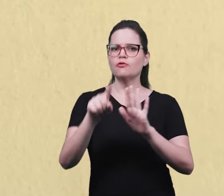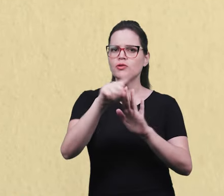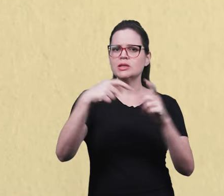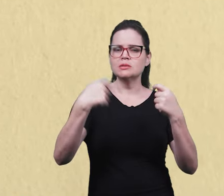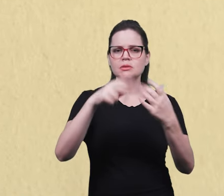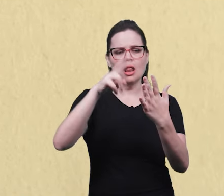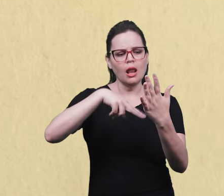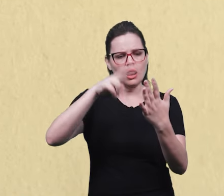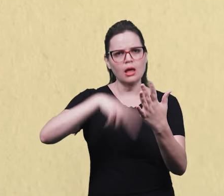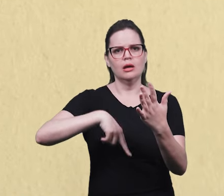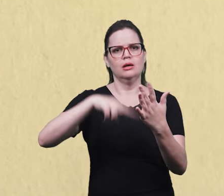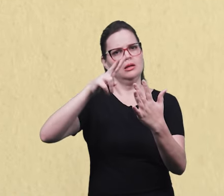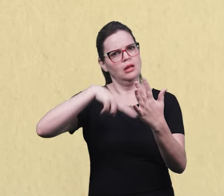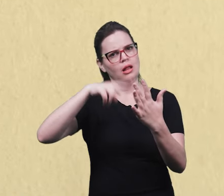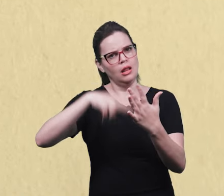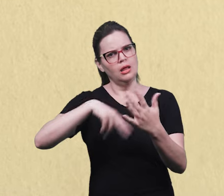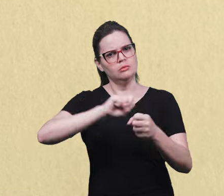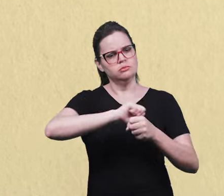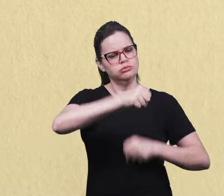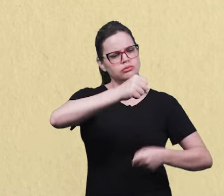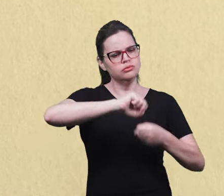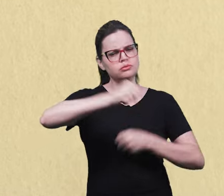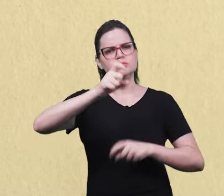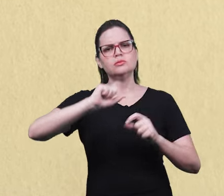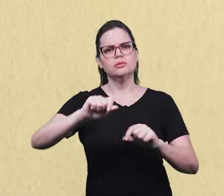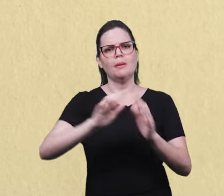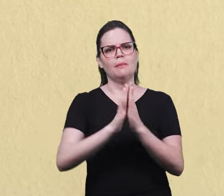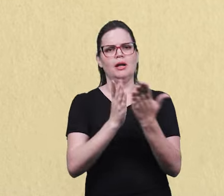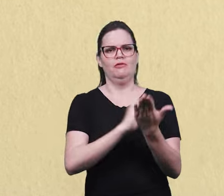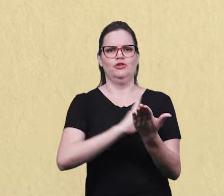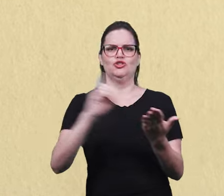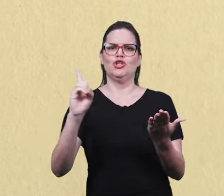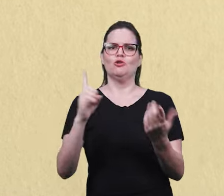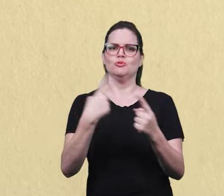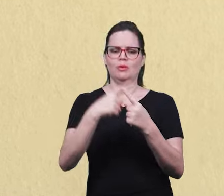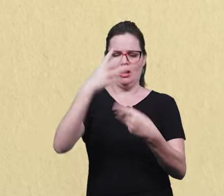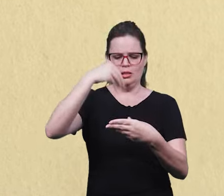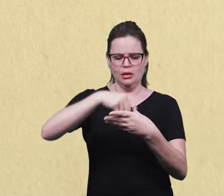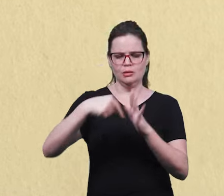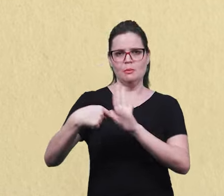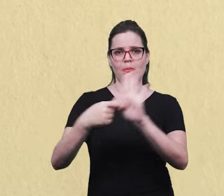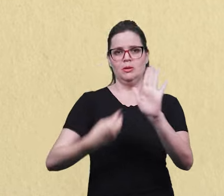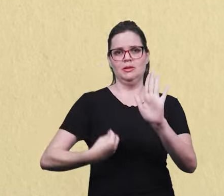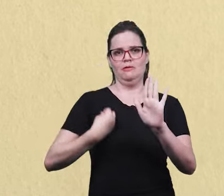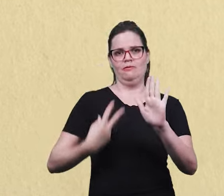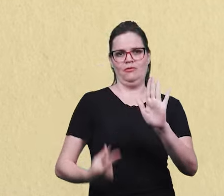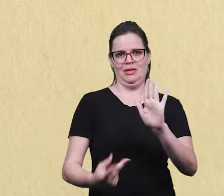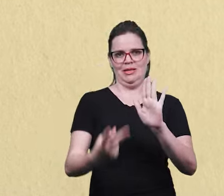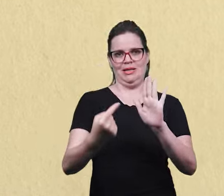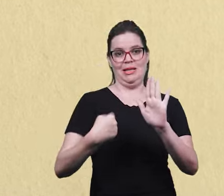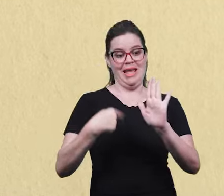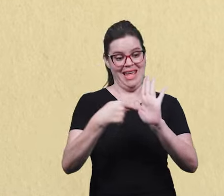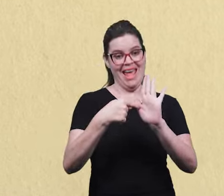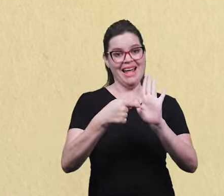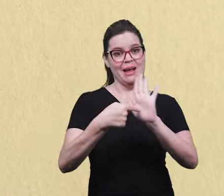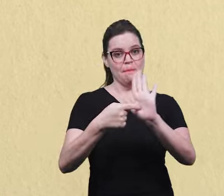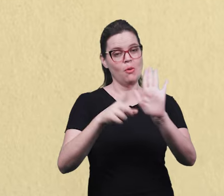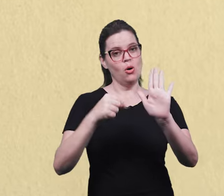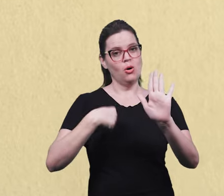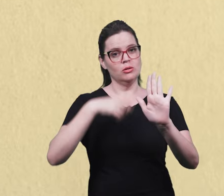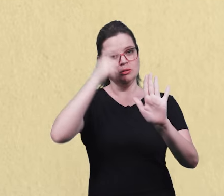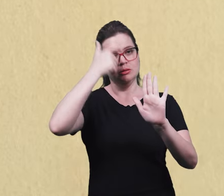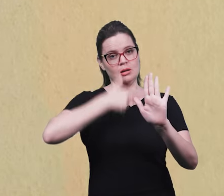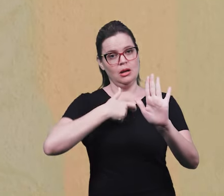Porque vós cuidais, é o que todos criam, os judeus criam, que nela está a vida eterna. Mas Jesus disse assim: mas são elas que de mim testificam. Ou